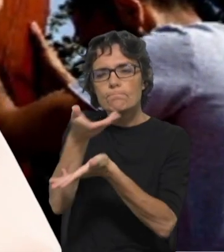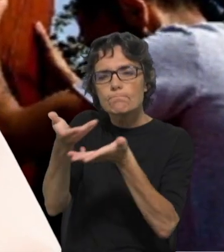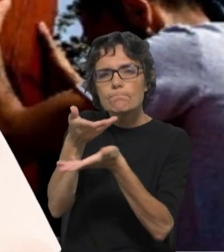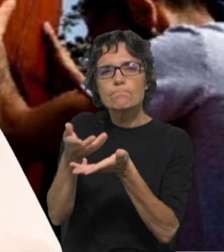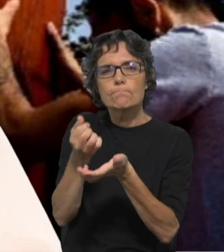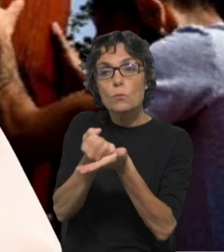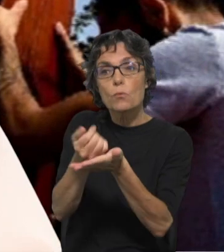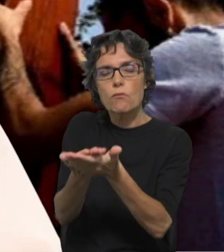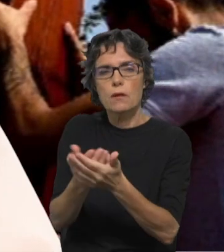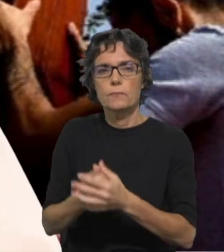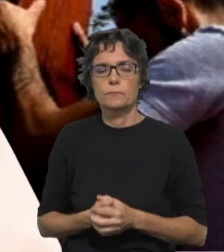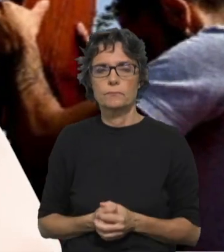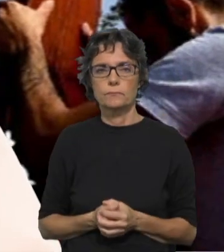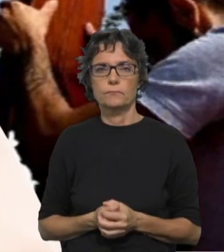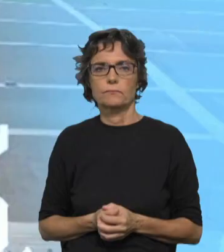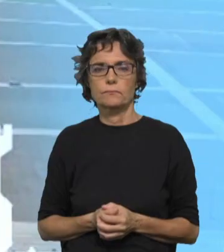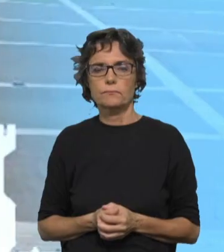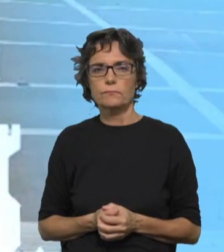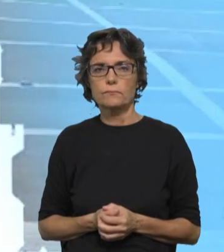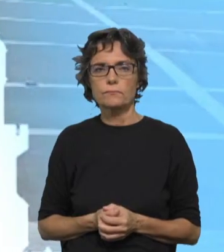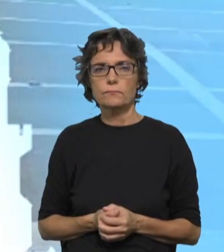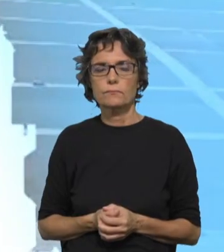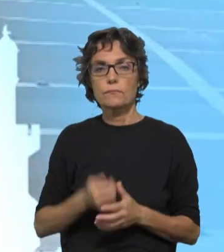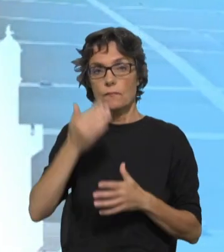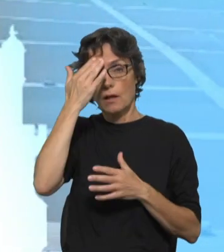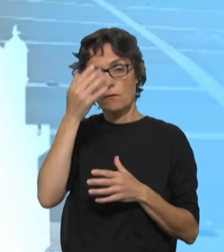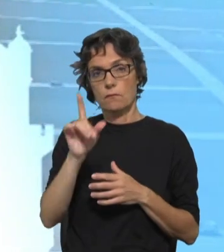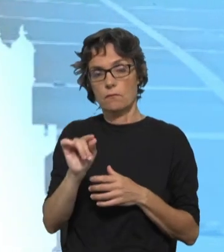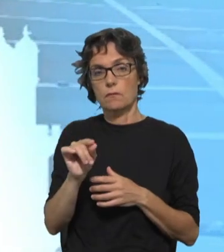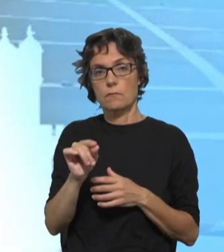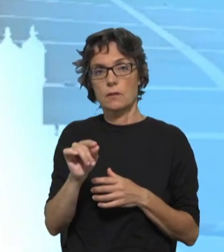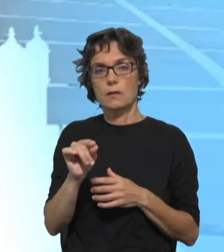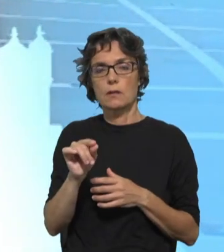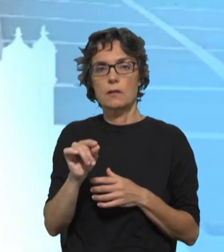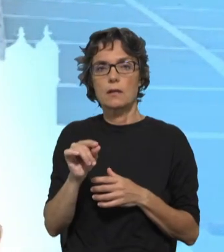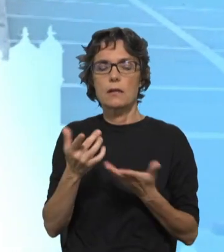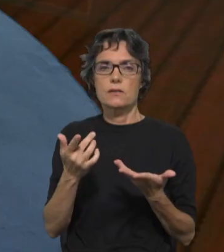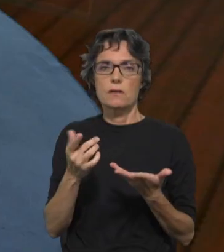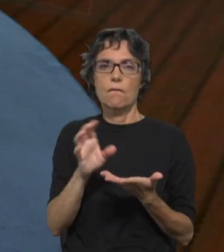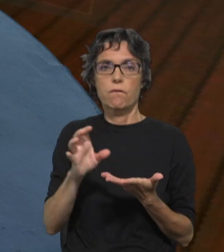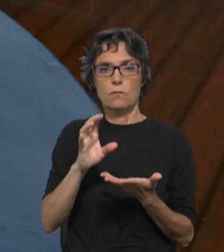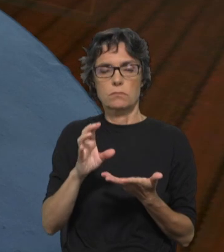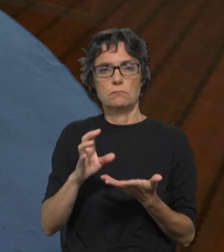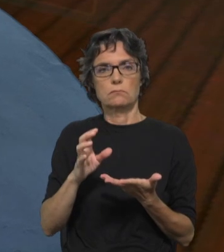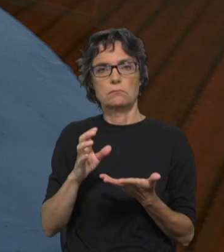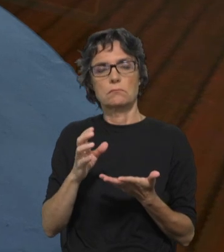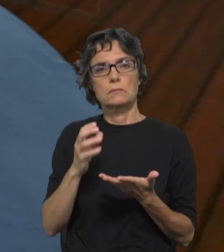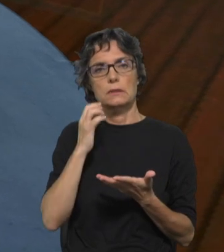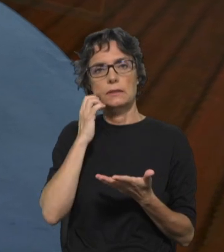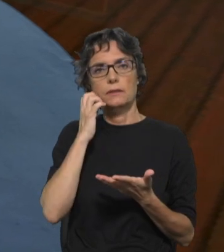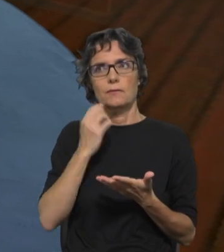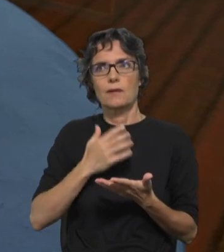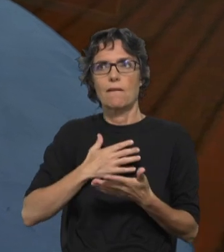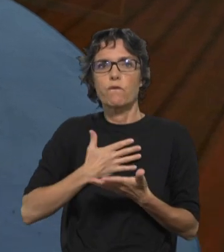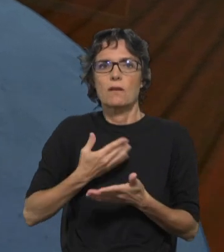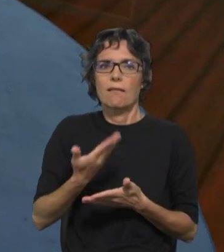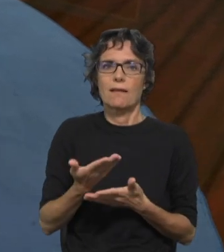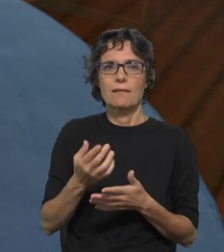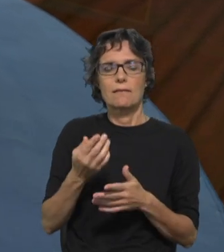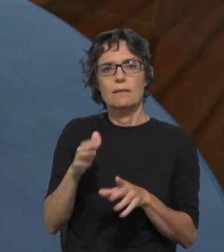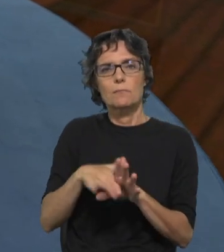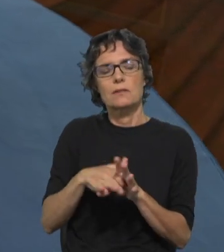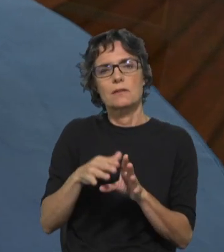necessitam. E acredito, enfim, esse espírito que vos motiva a participar ativamente na Jornada Mundial da Juventude, de que forma